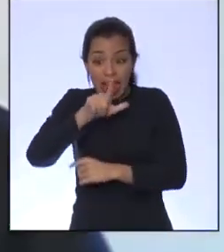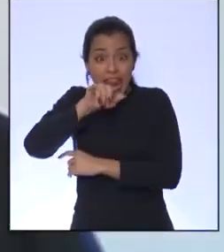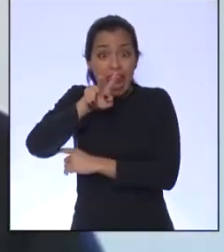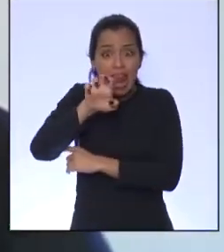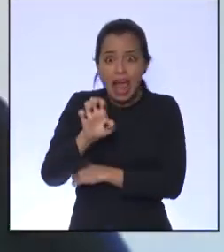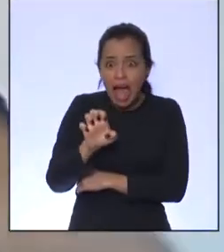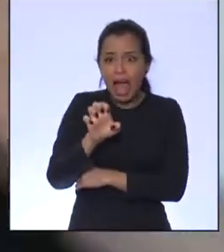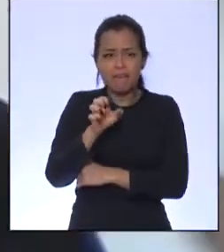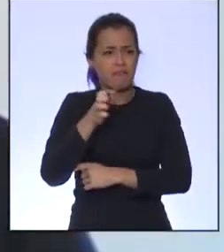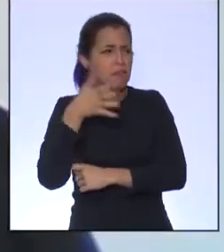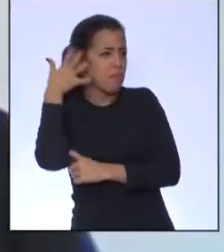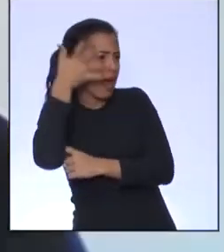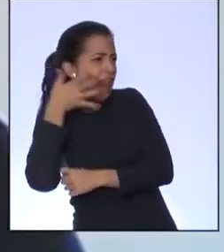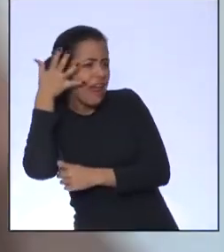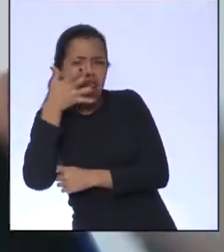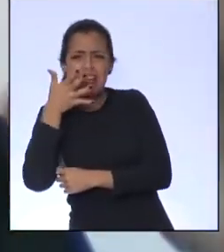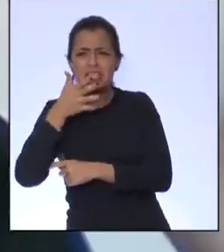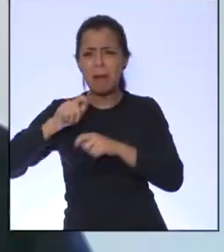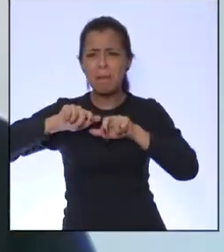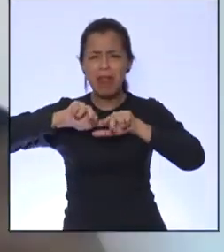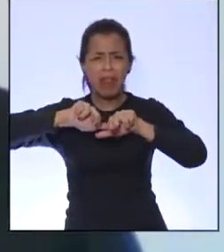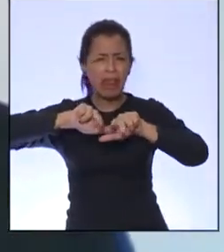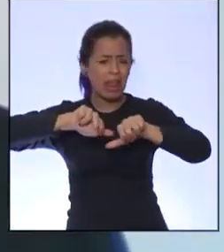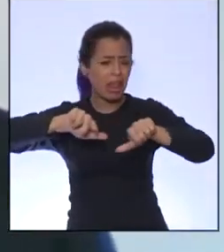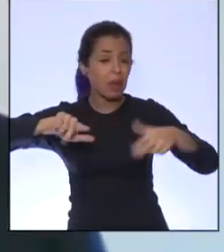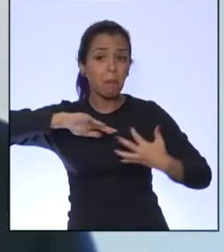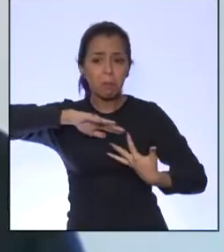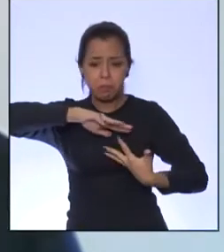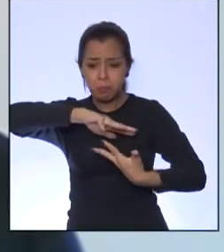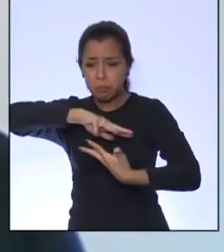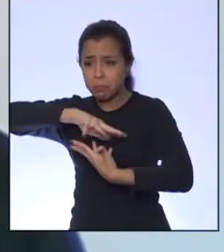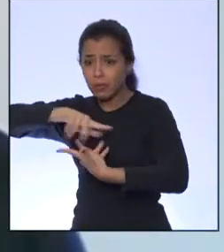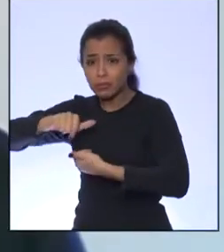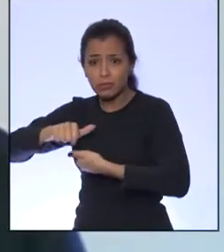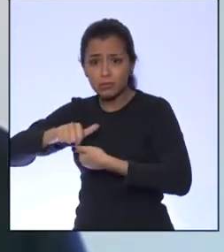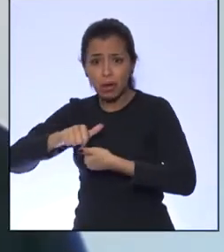de todo mundo, de todas as áreas, em tão pouco tempo.